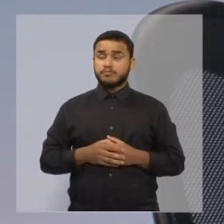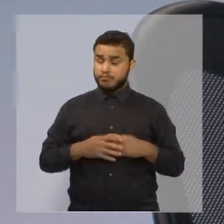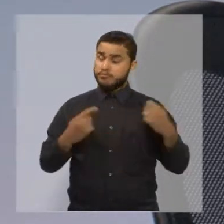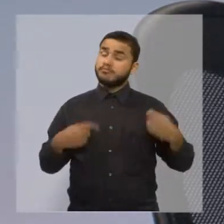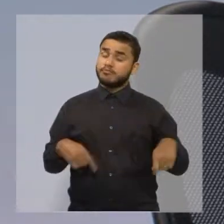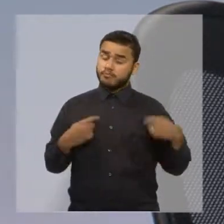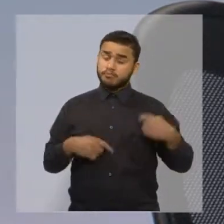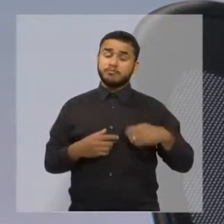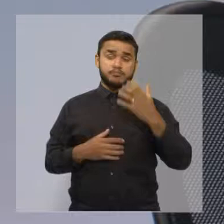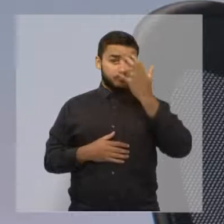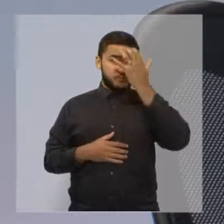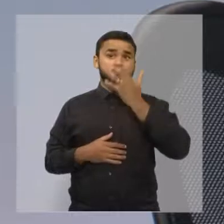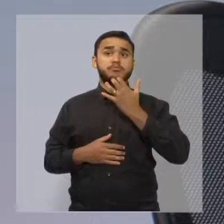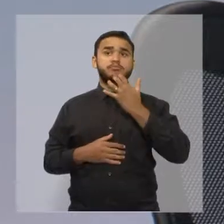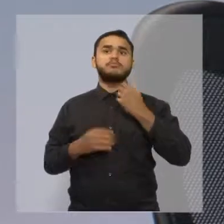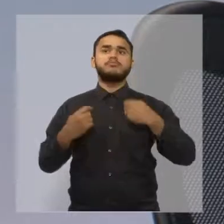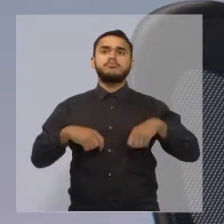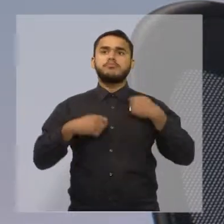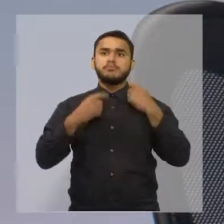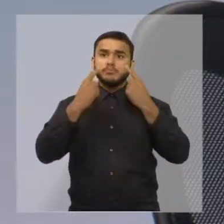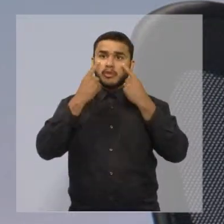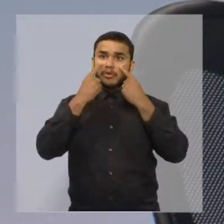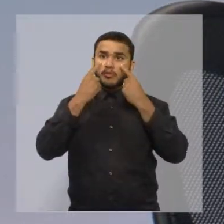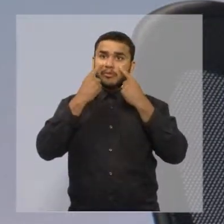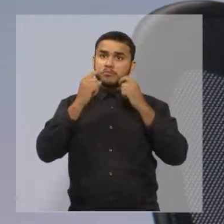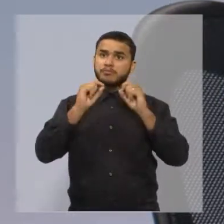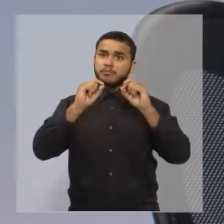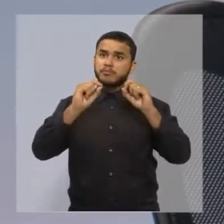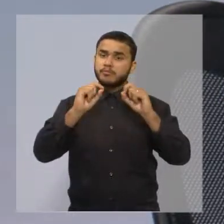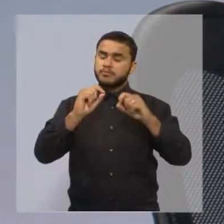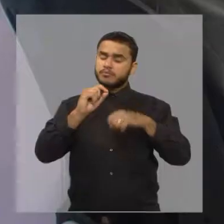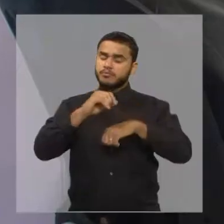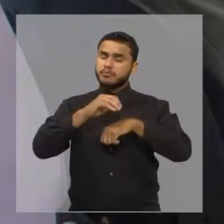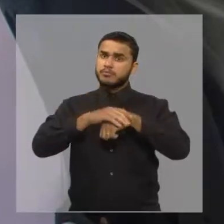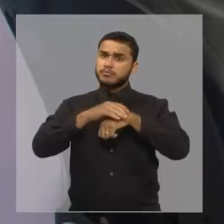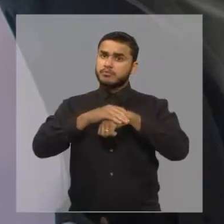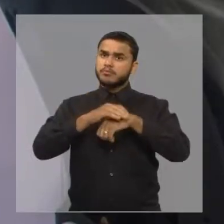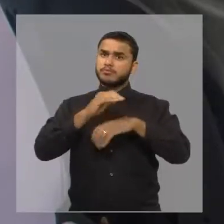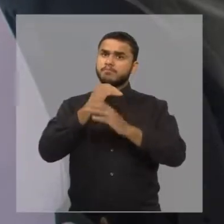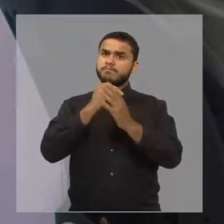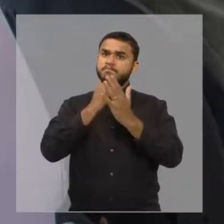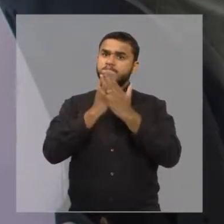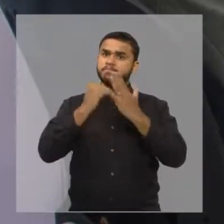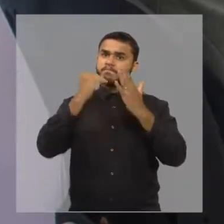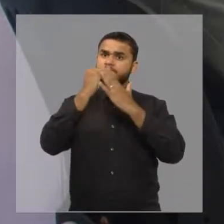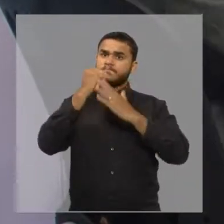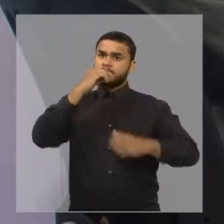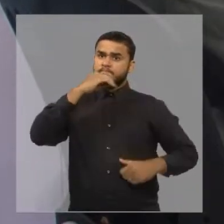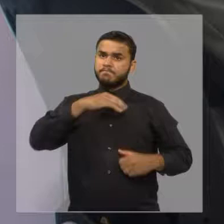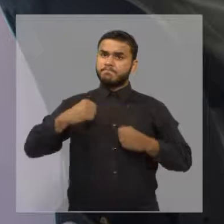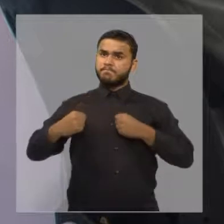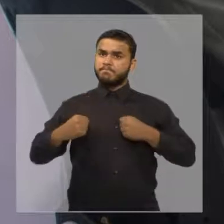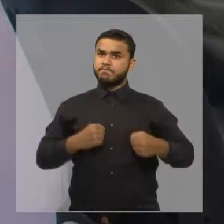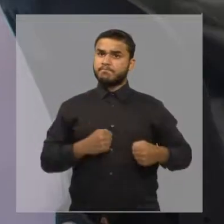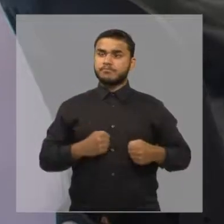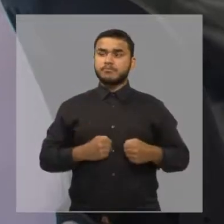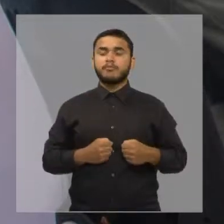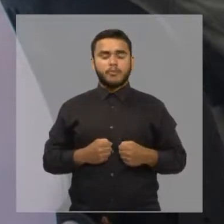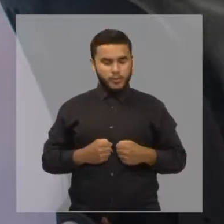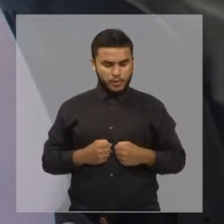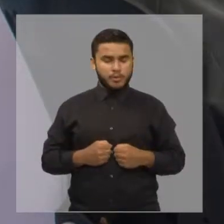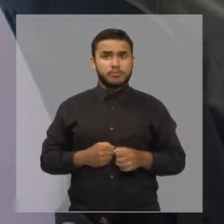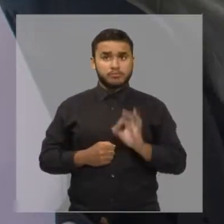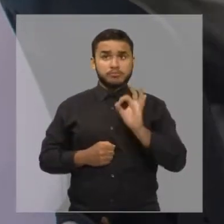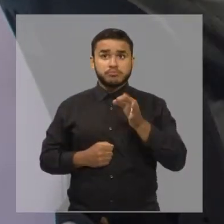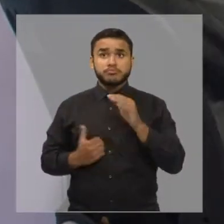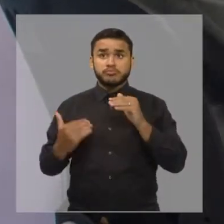é preciso que a gente tenha um olhar apurado mesmo para os abusos. Né? Eles devam ser, de fato, coibidos e coibidos severamente.